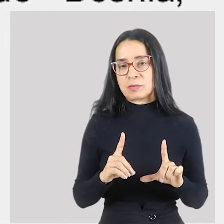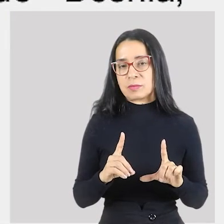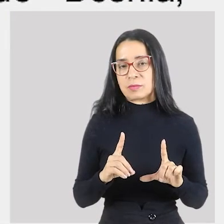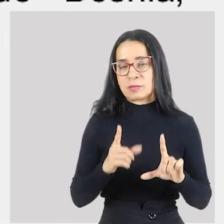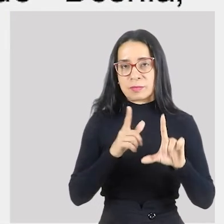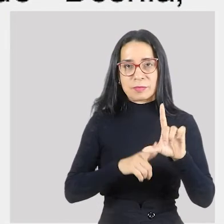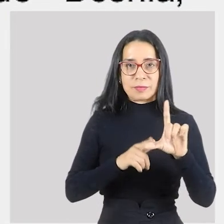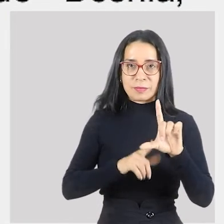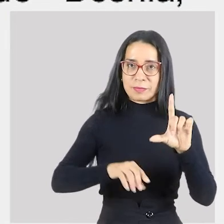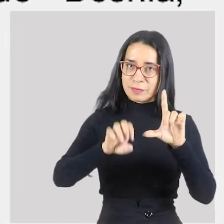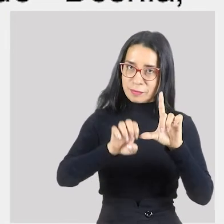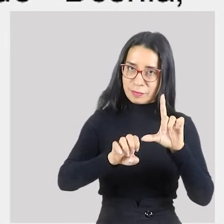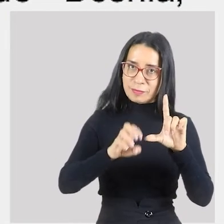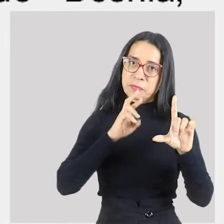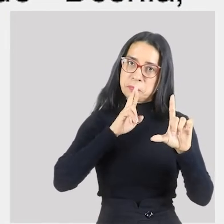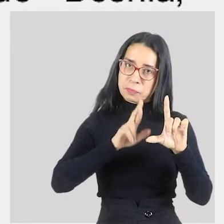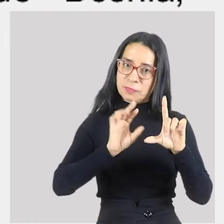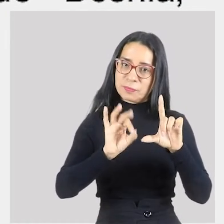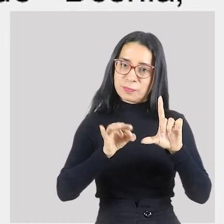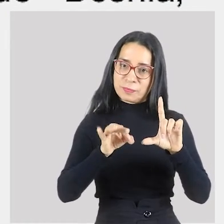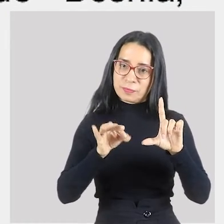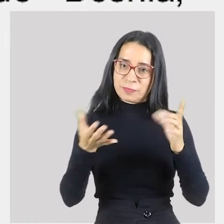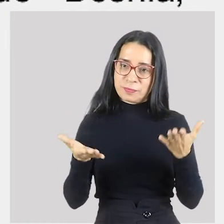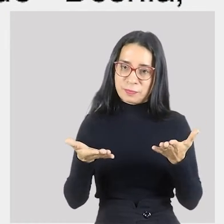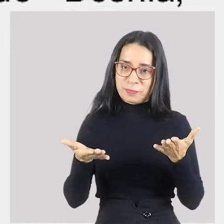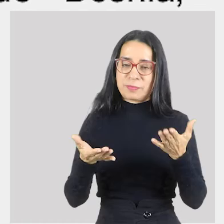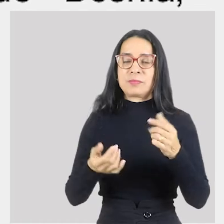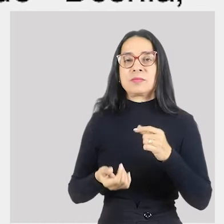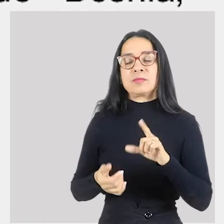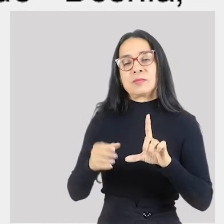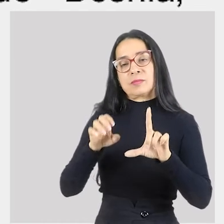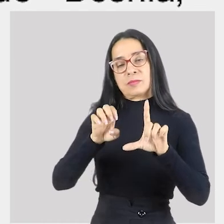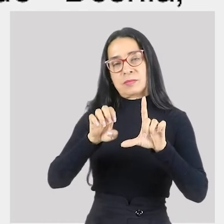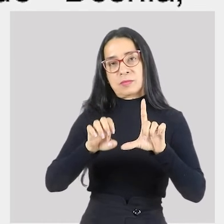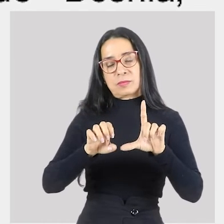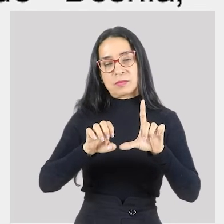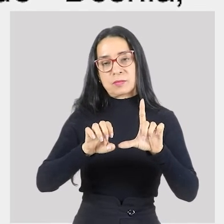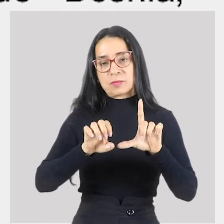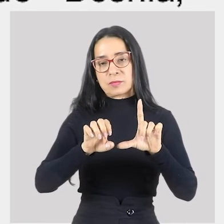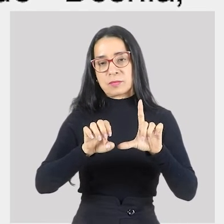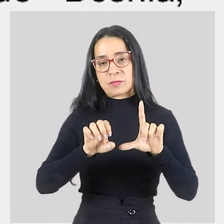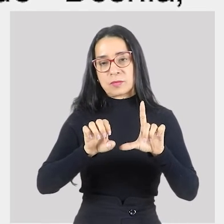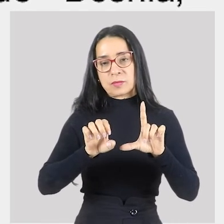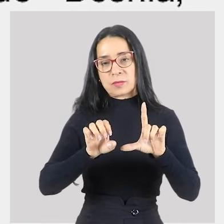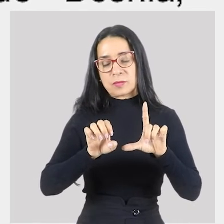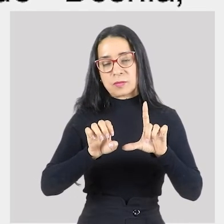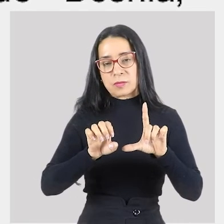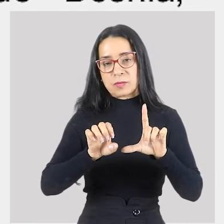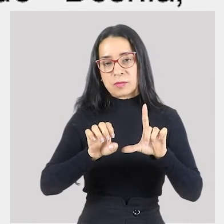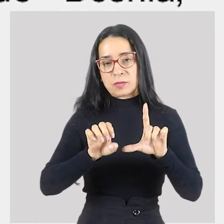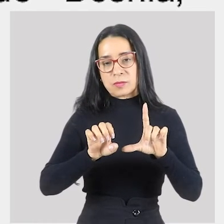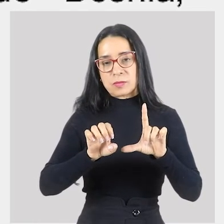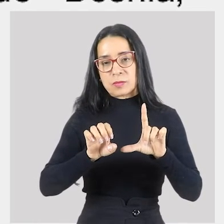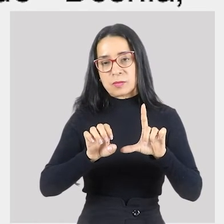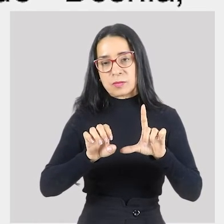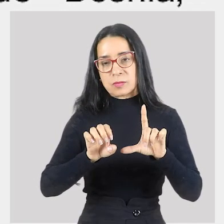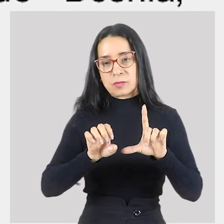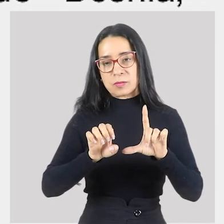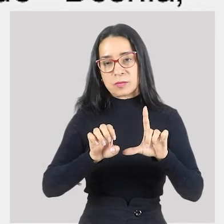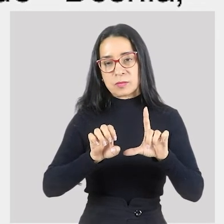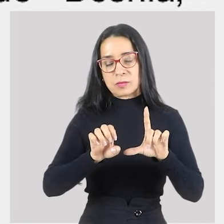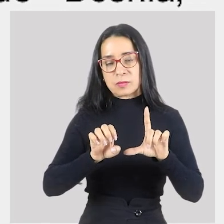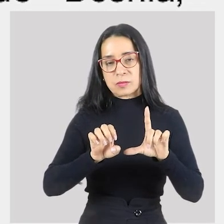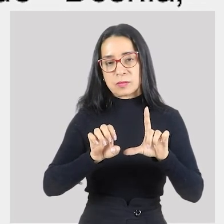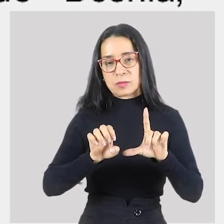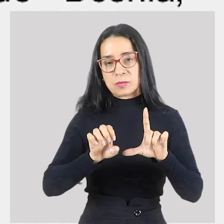Letra E é a única que nos resta. Na atualidade, embora tenha subido uma posição no ranking do Índice de Desenvolvimento Humano,